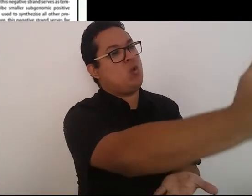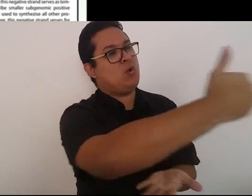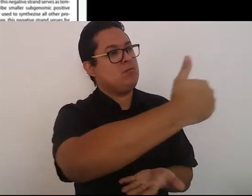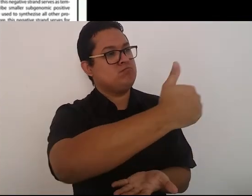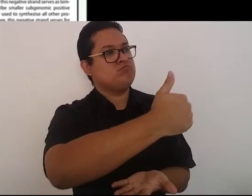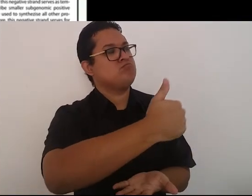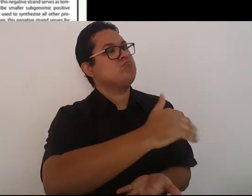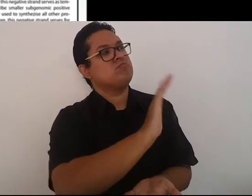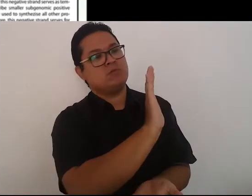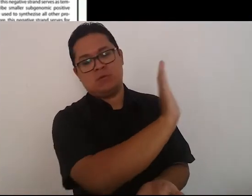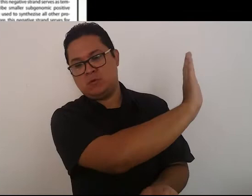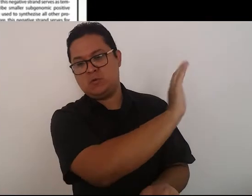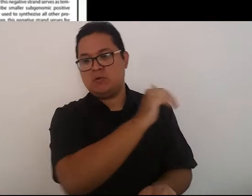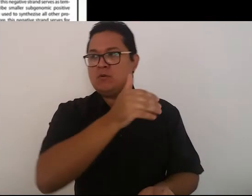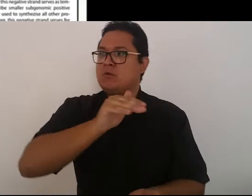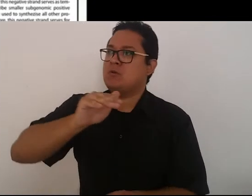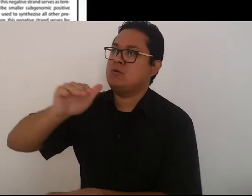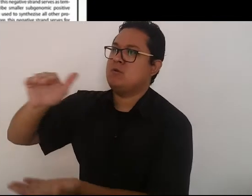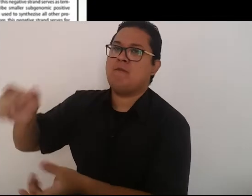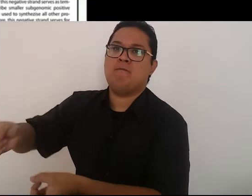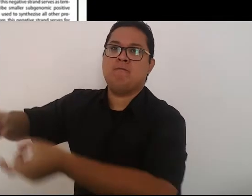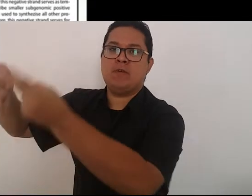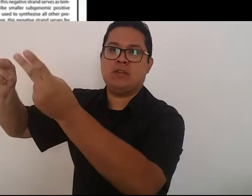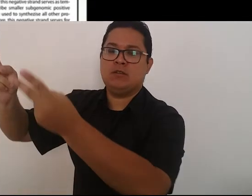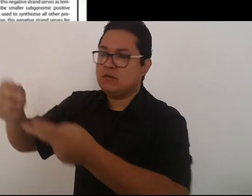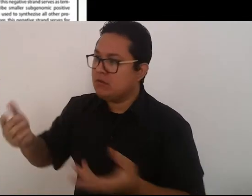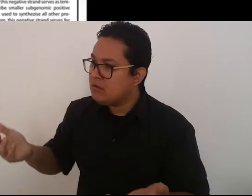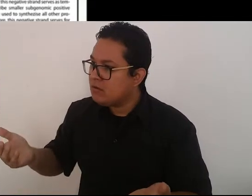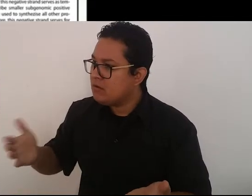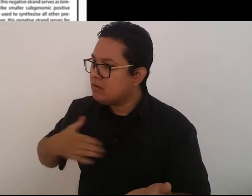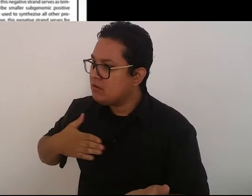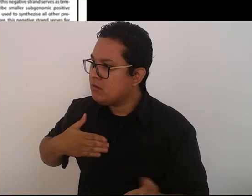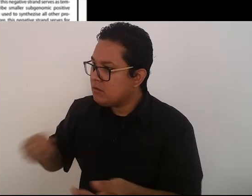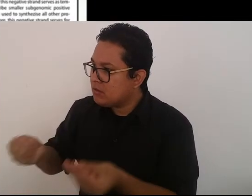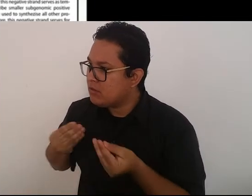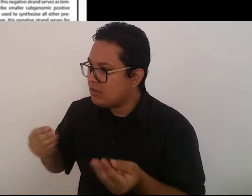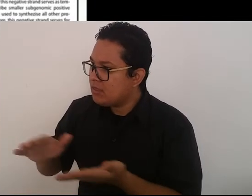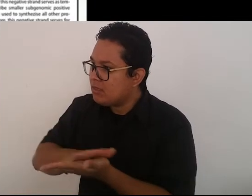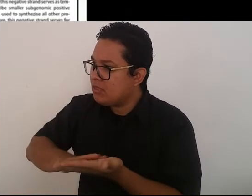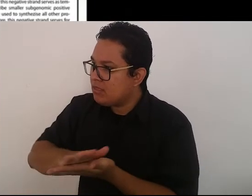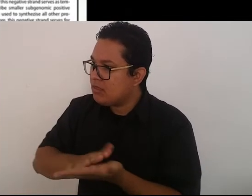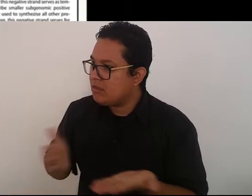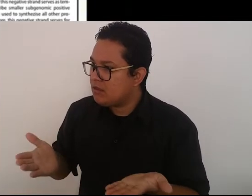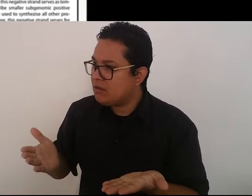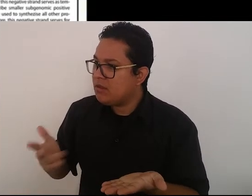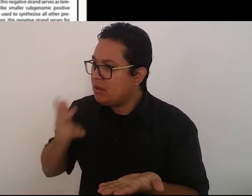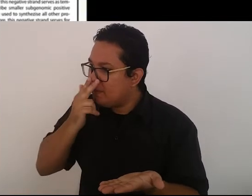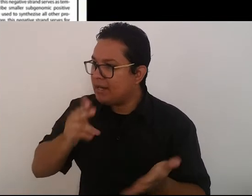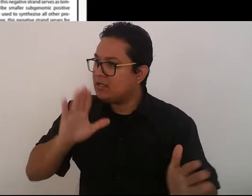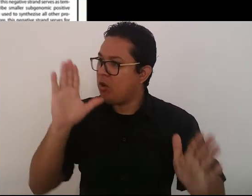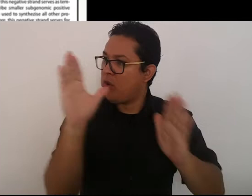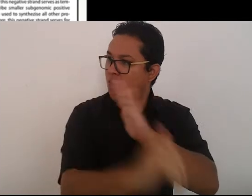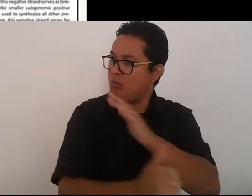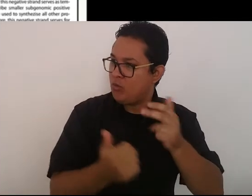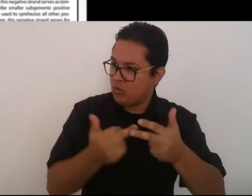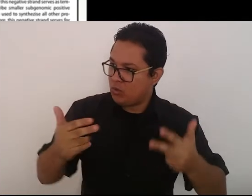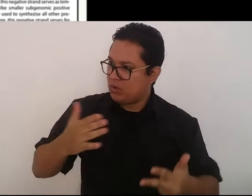célula, ele usa toda a sua maquinaria celular para produzir